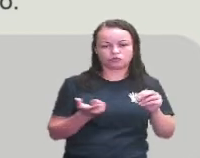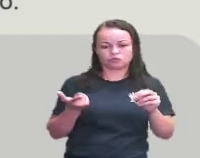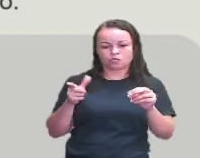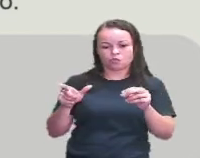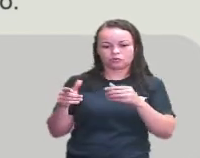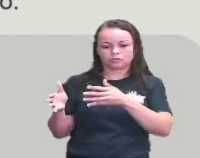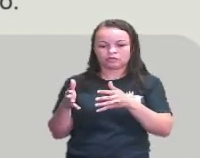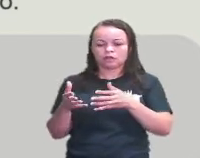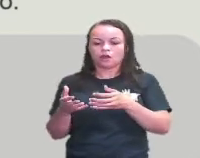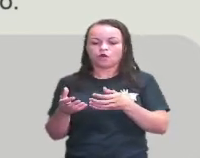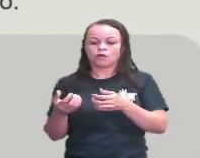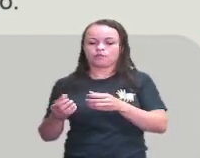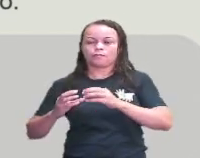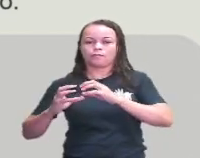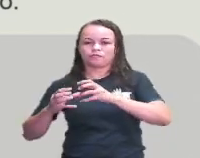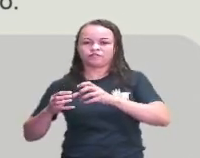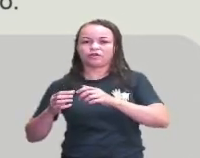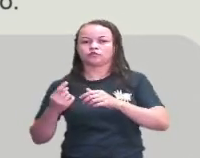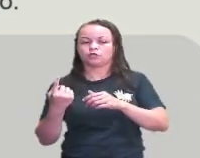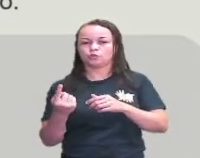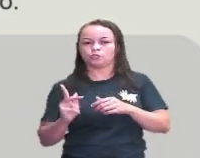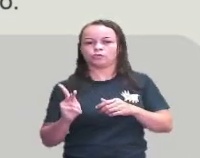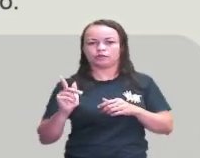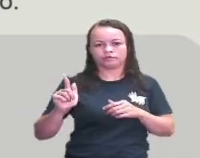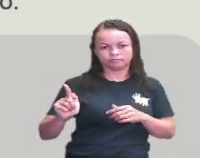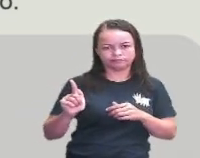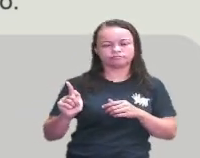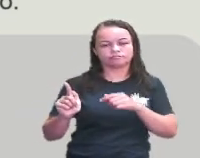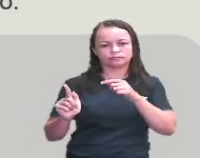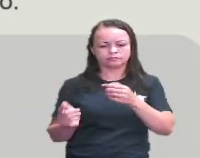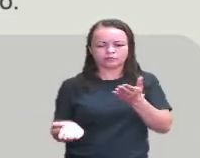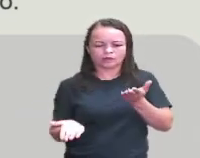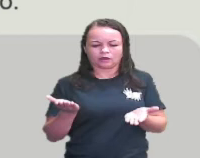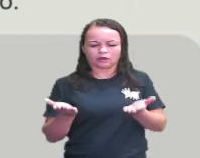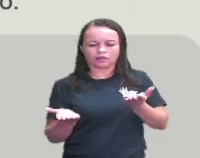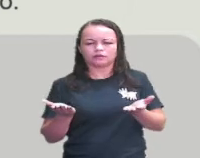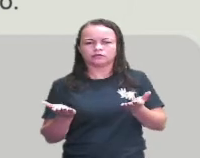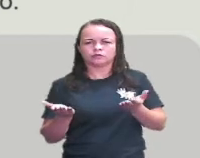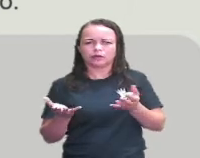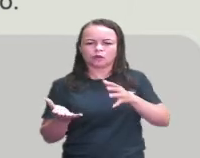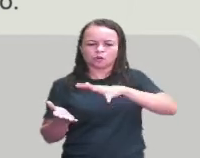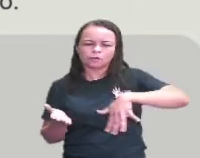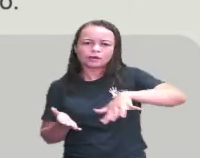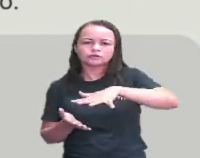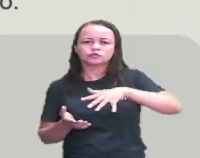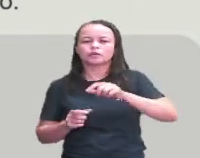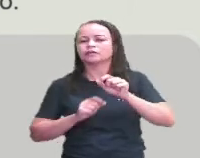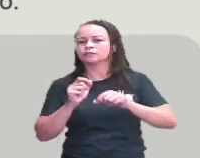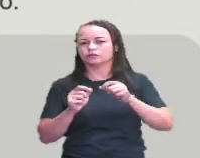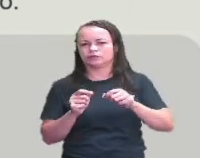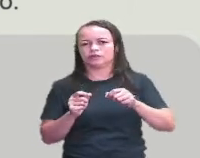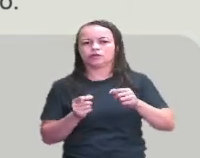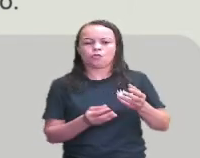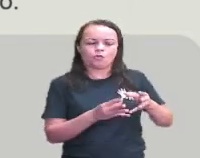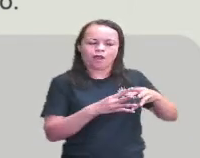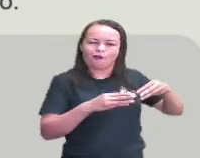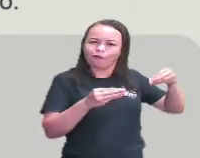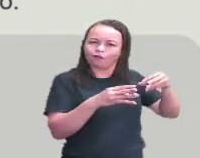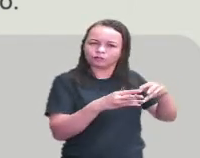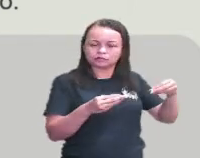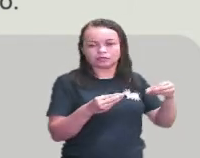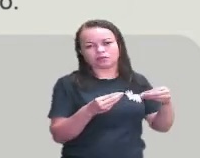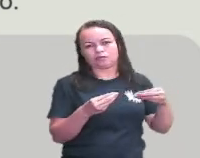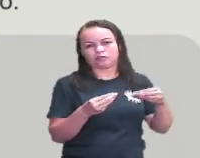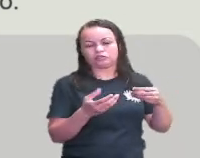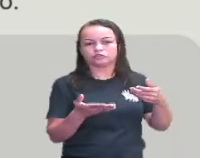A bola de um ferro de 1 kg. A densidade, o que ocupa mais espaço é o quê? É o algodão. Para a gente chegar no